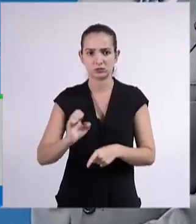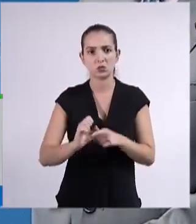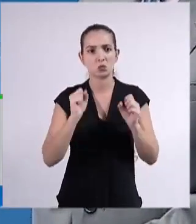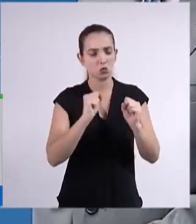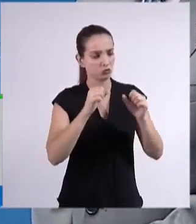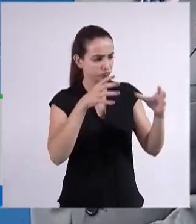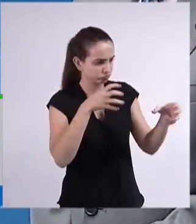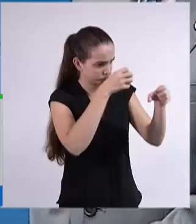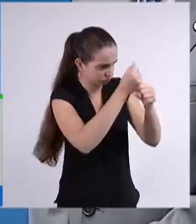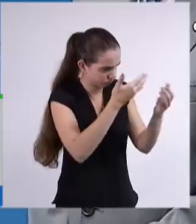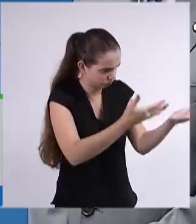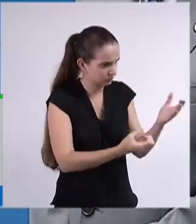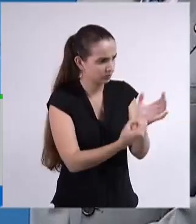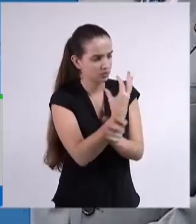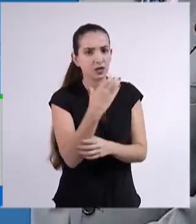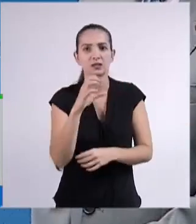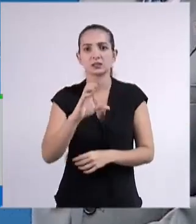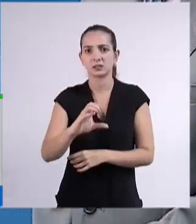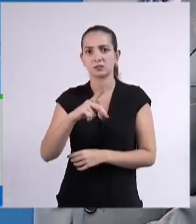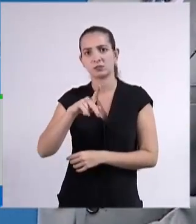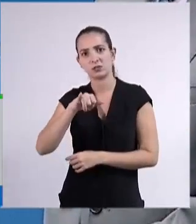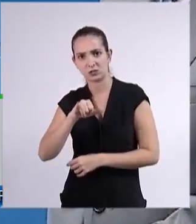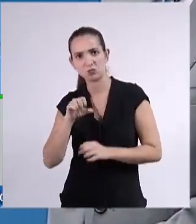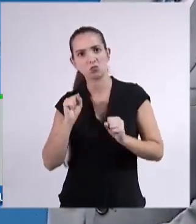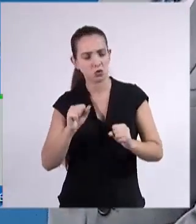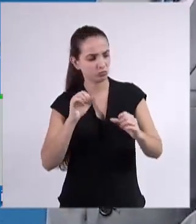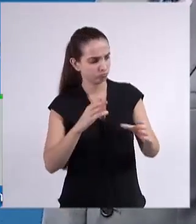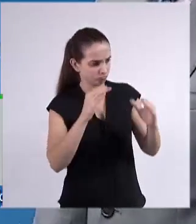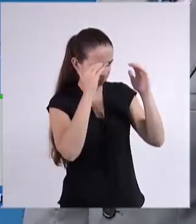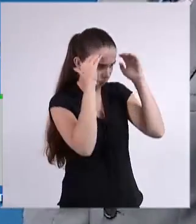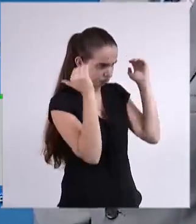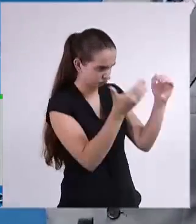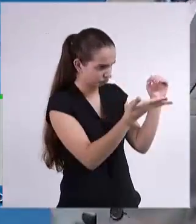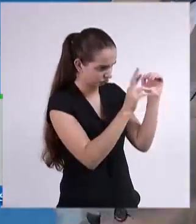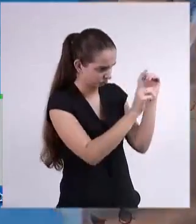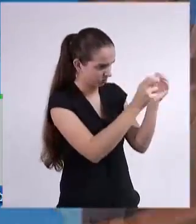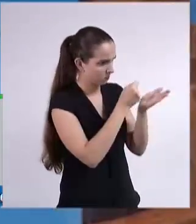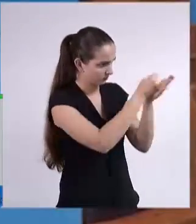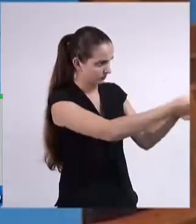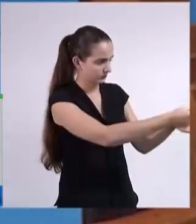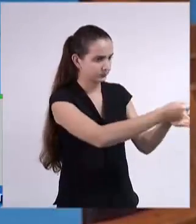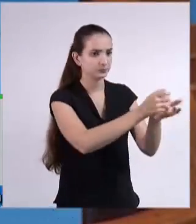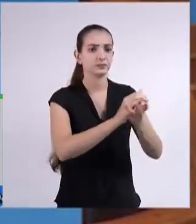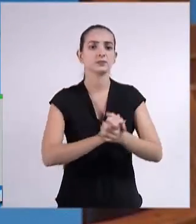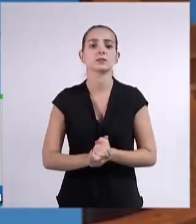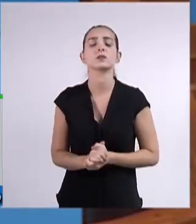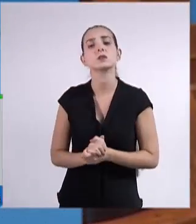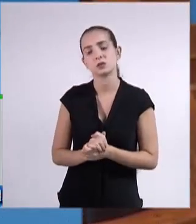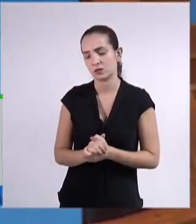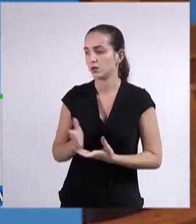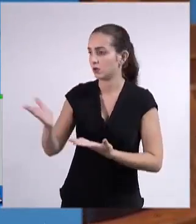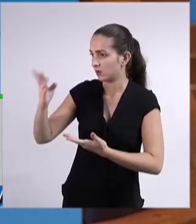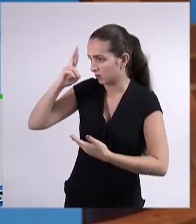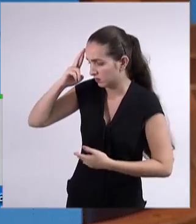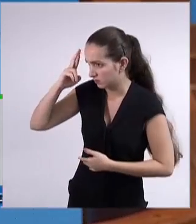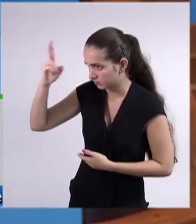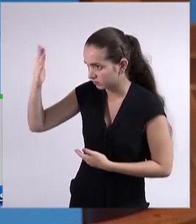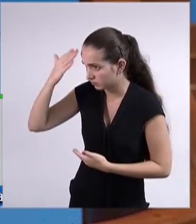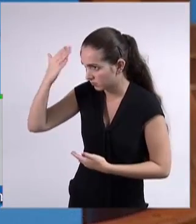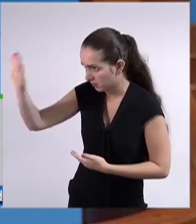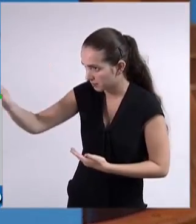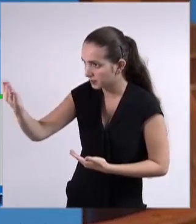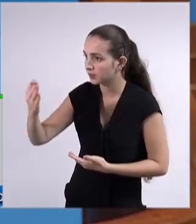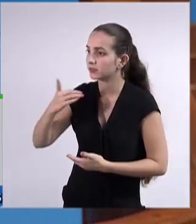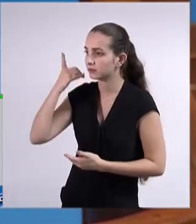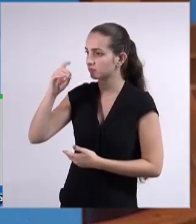se for criar uma CPI ou o que for, pode contar comigo, deputado, tem meu apoio. Muito obrigado, nobre deputado Neno